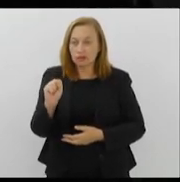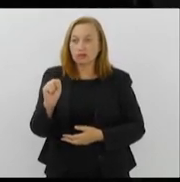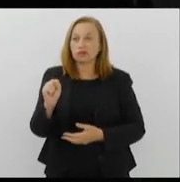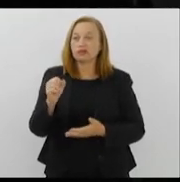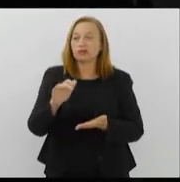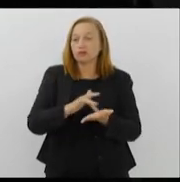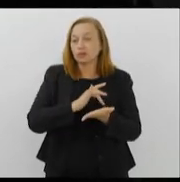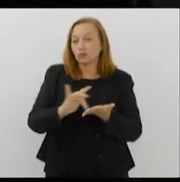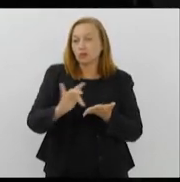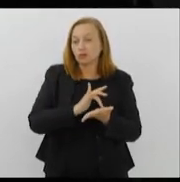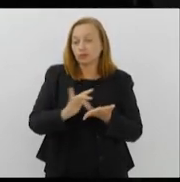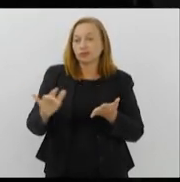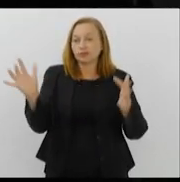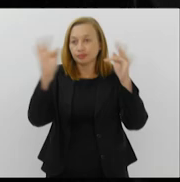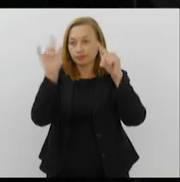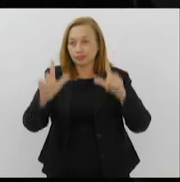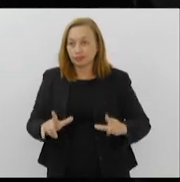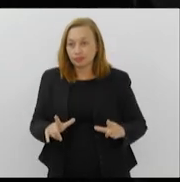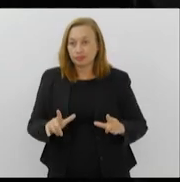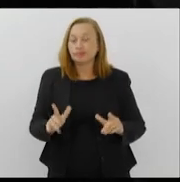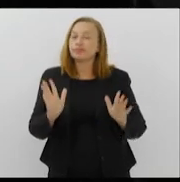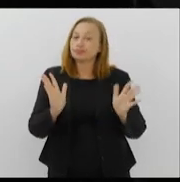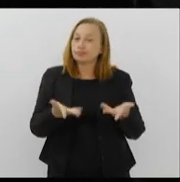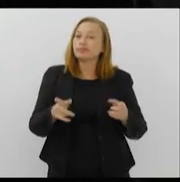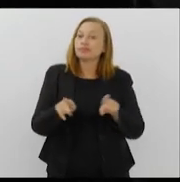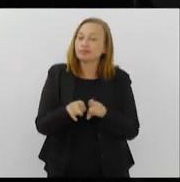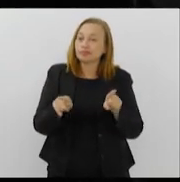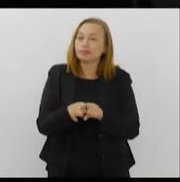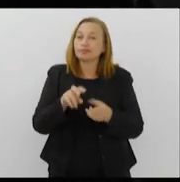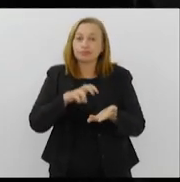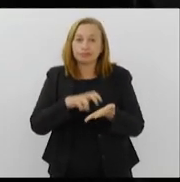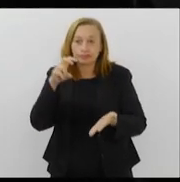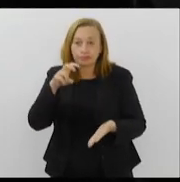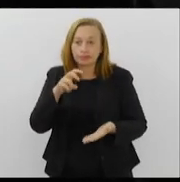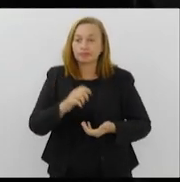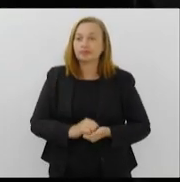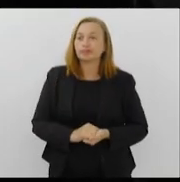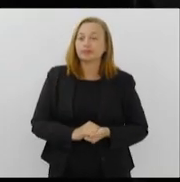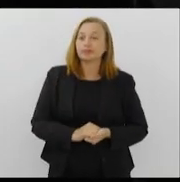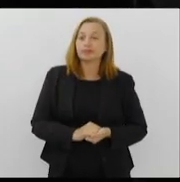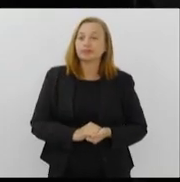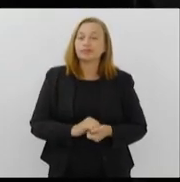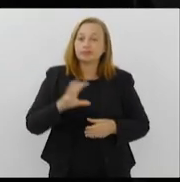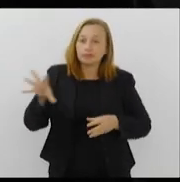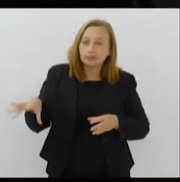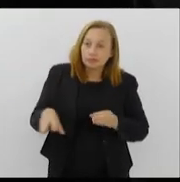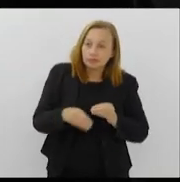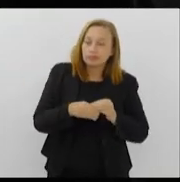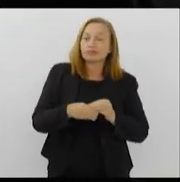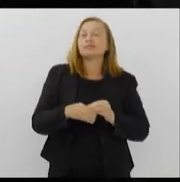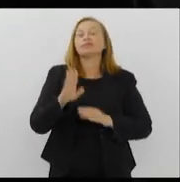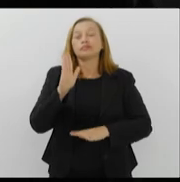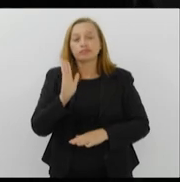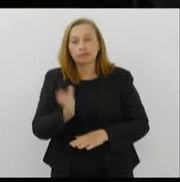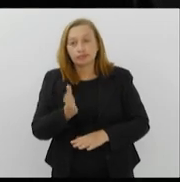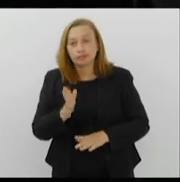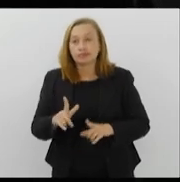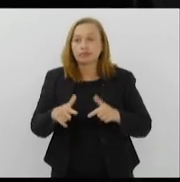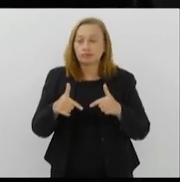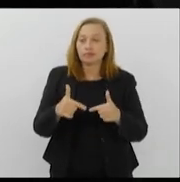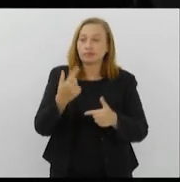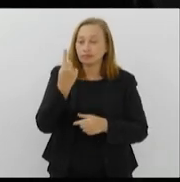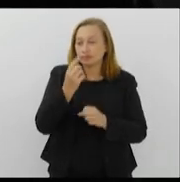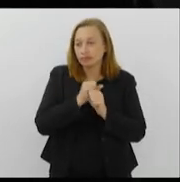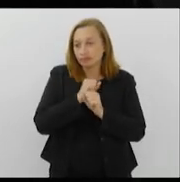satisfeita, não é, por ter hoje também pela manhã presenciado a implementação, né, que já funciona há um